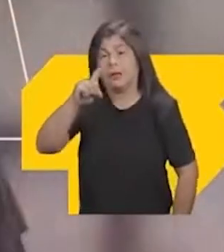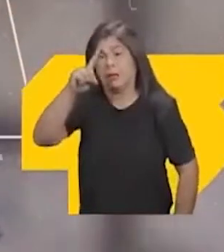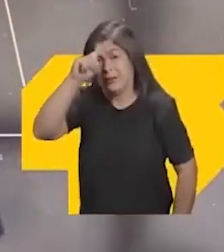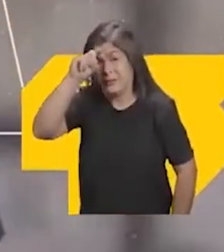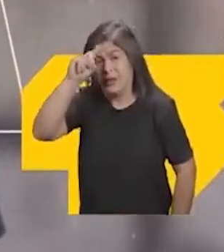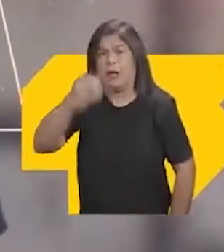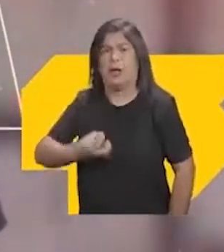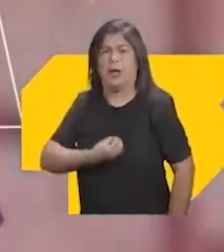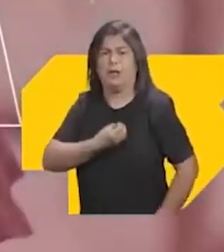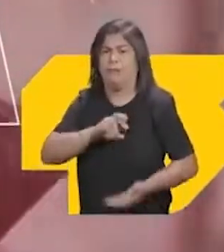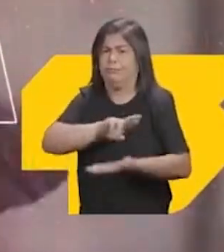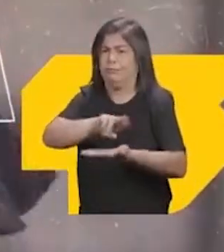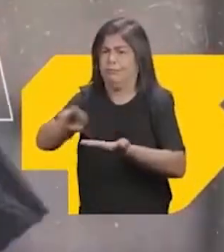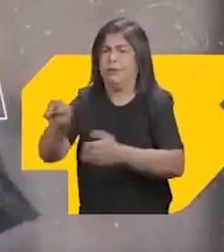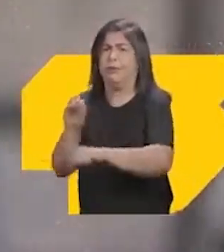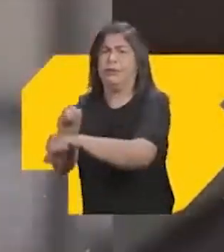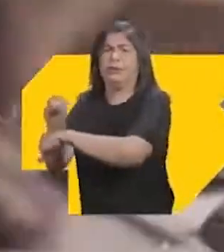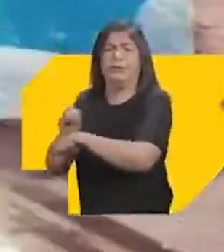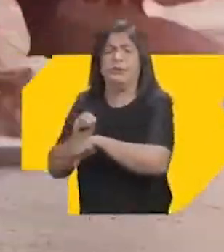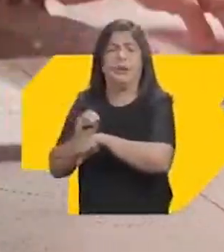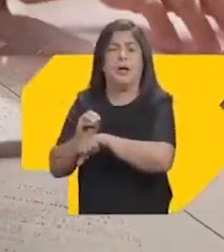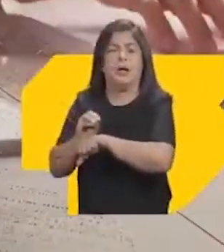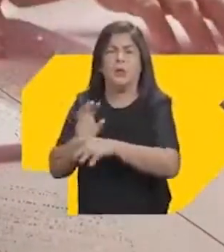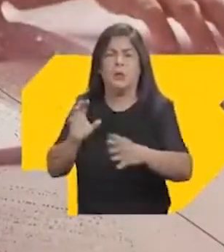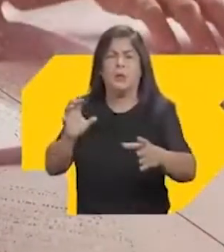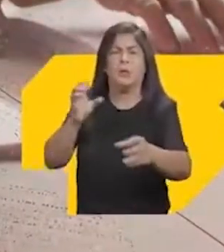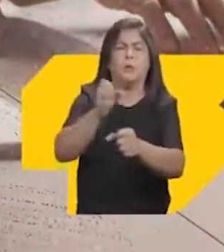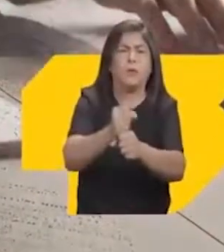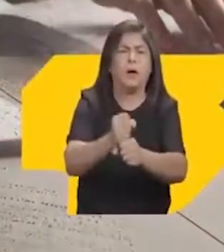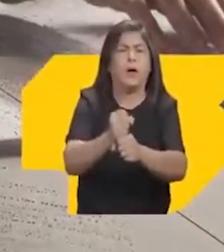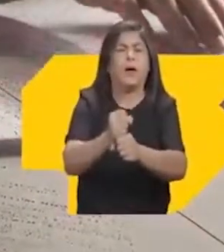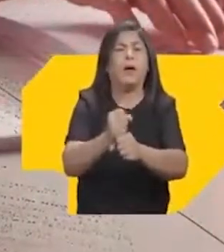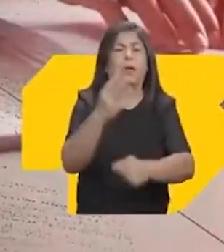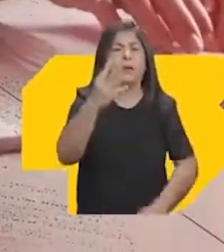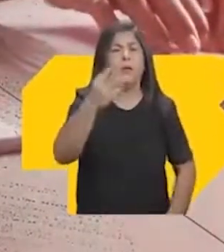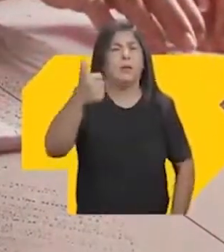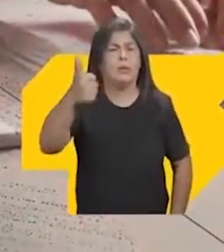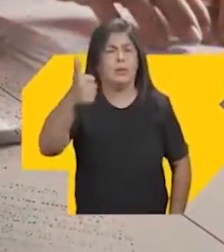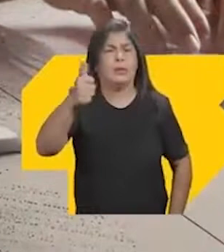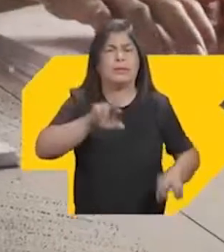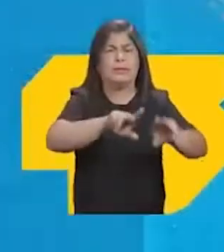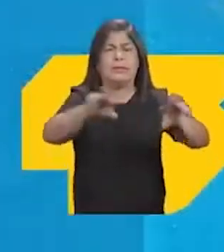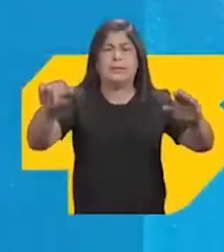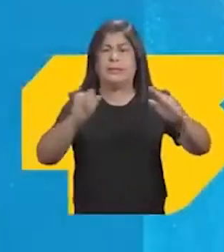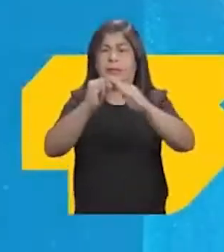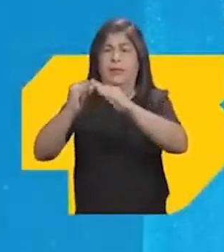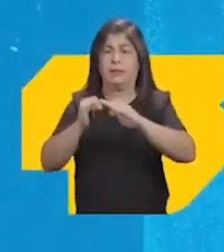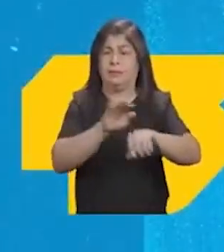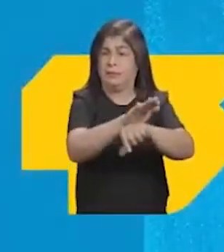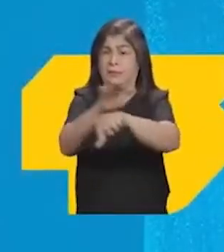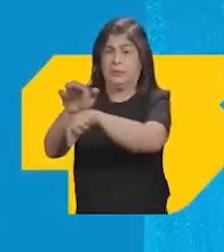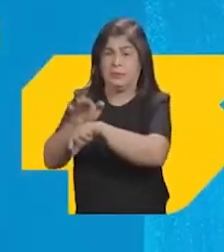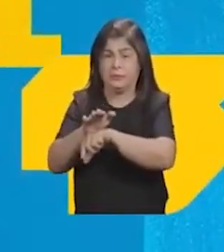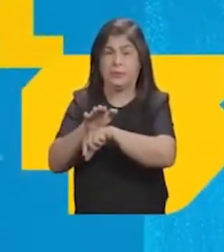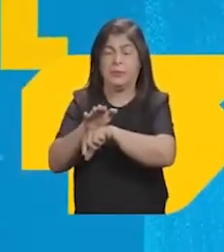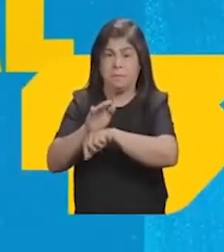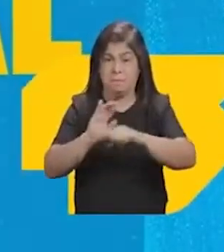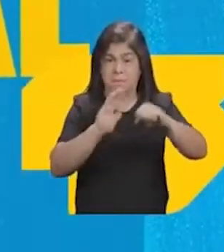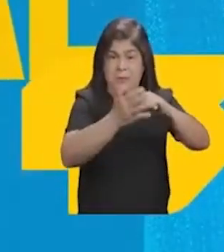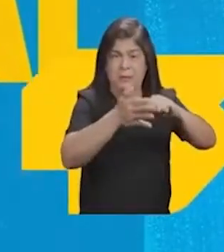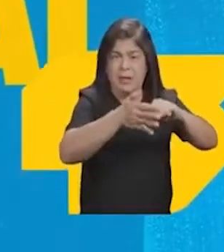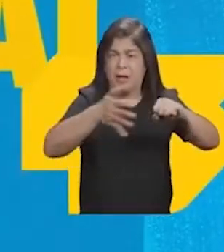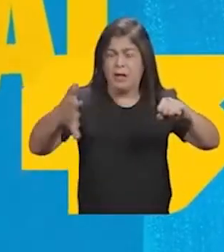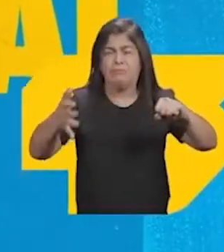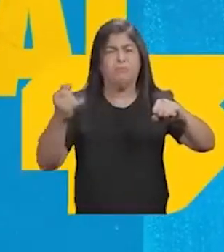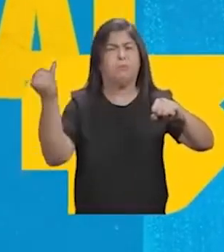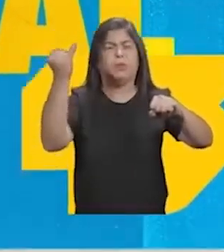e de milhares de famílias. Ao todo, são 41 entidades sociais beneficiadas. Na pandemia, Pedro foi